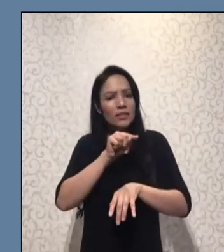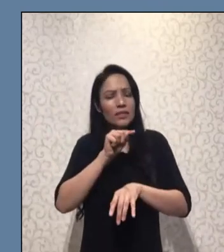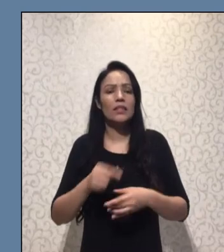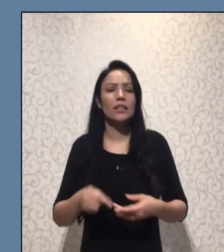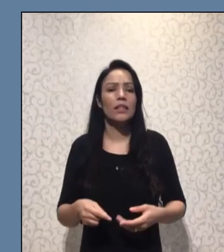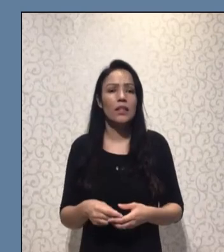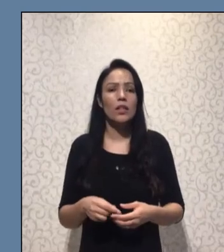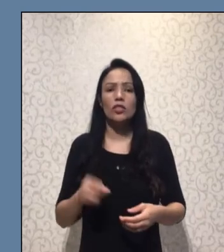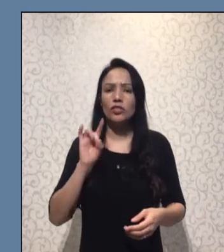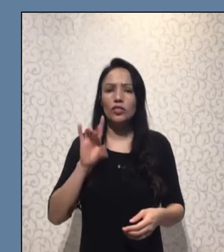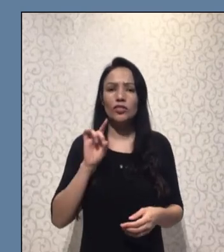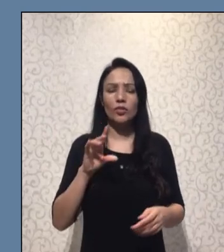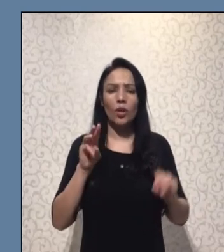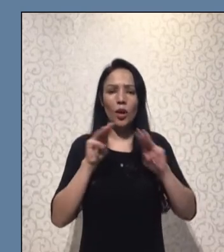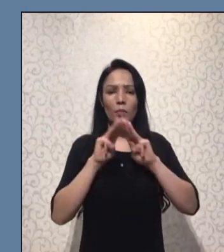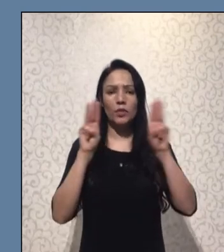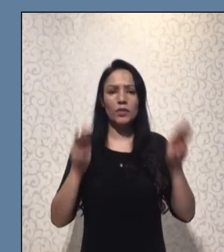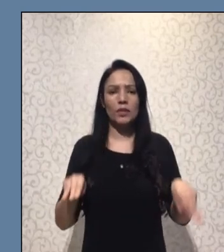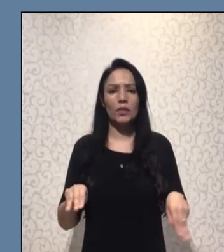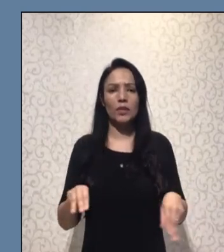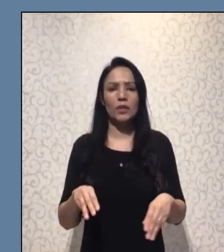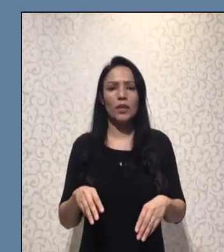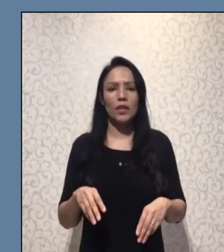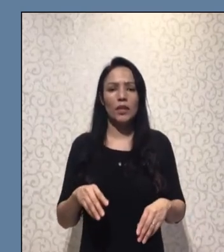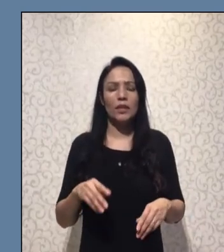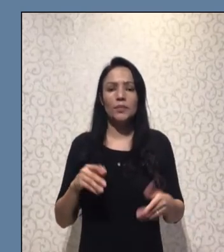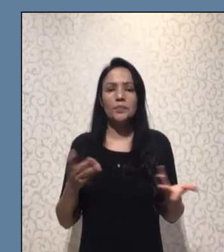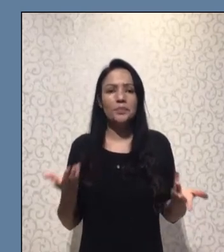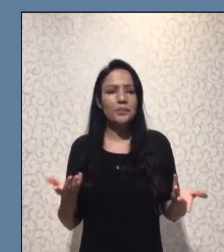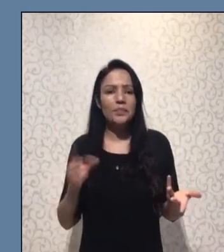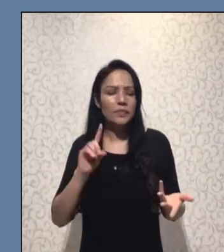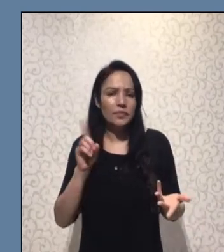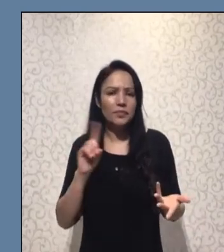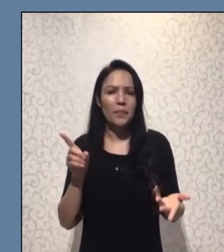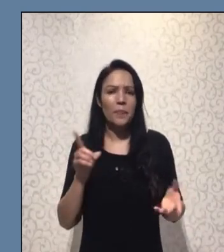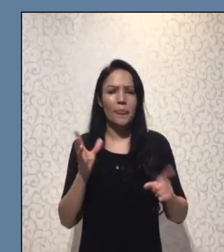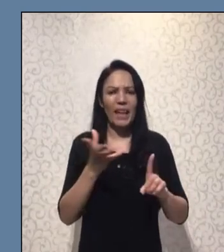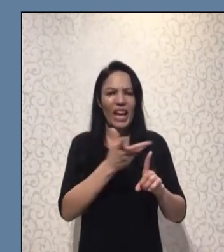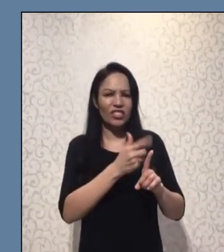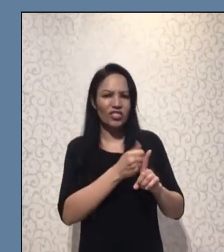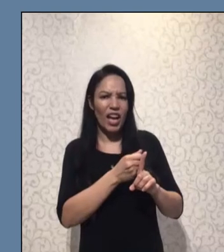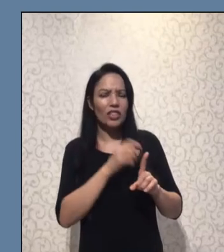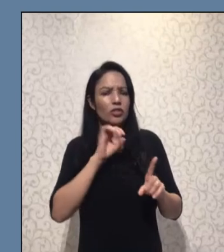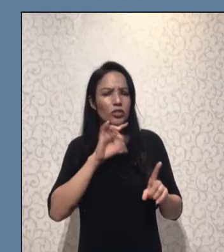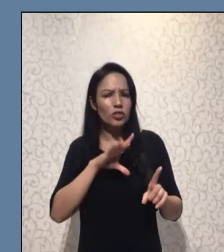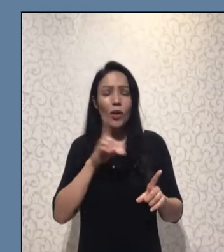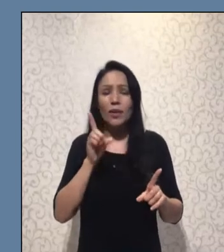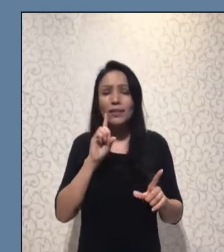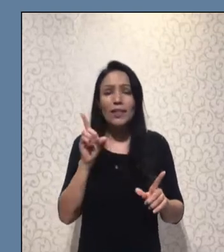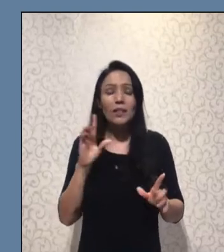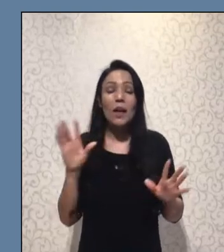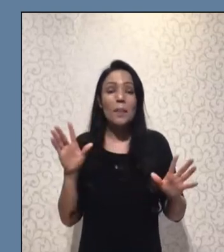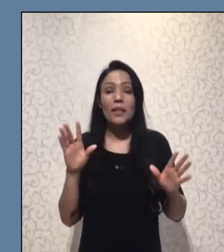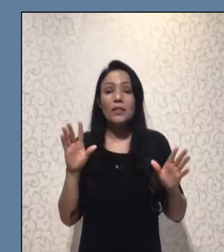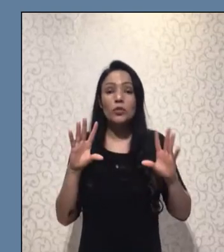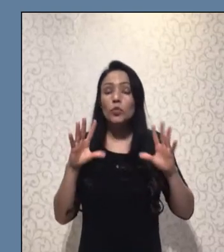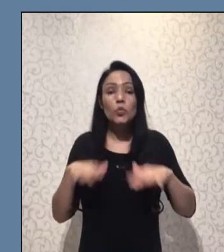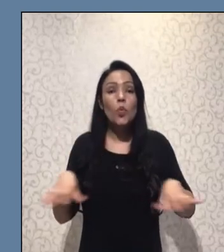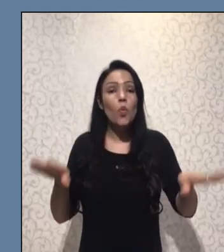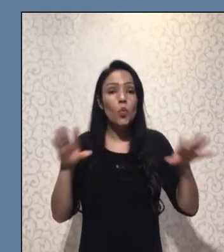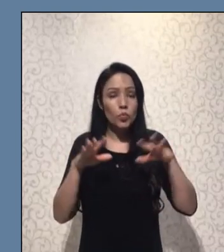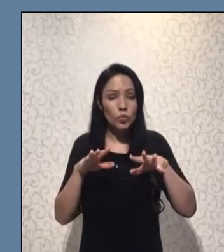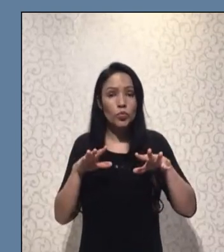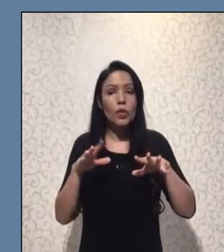que não adquire exatamente obras de arte como tal, né, como está no mercado, mas um museu como o Museu